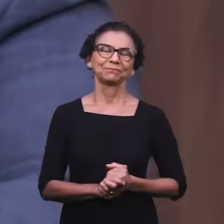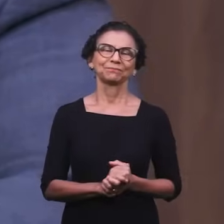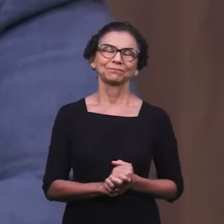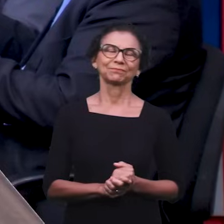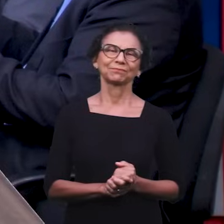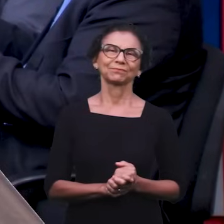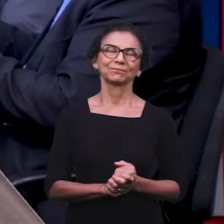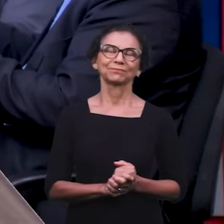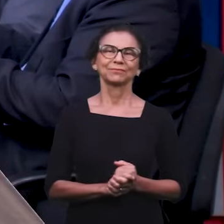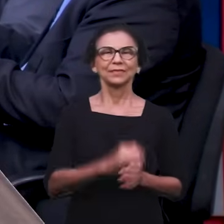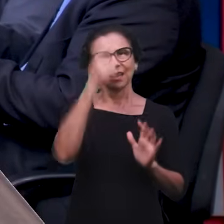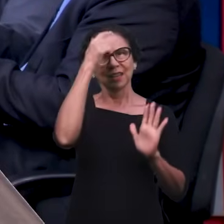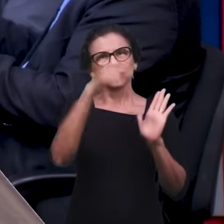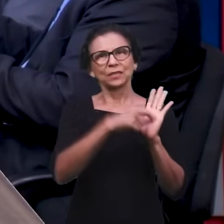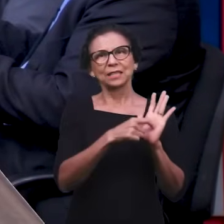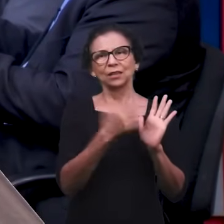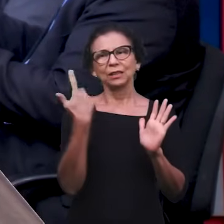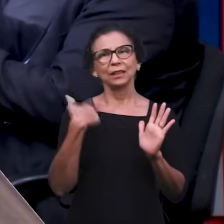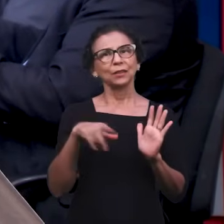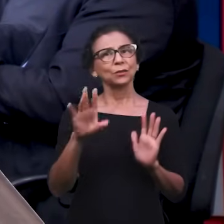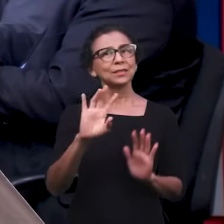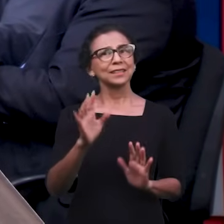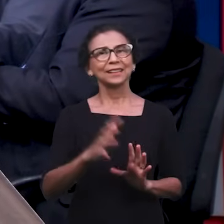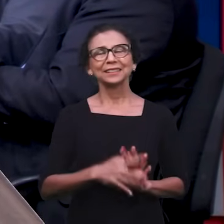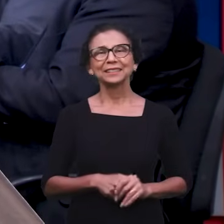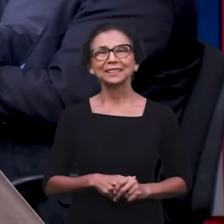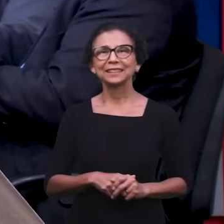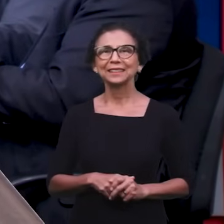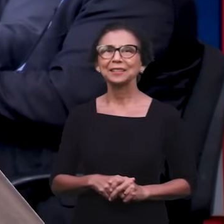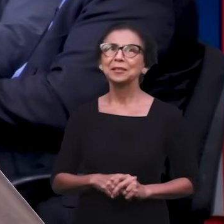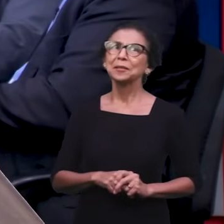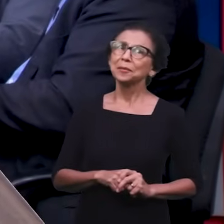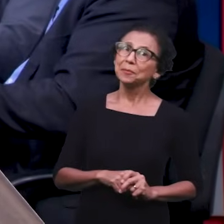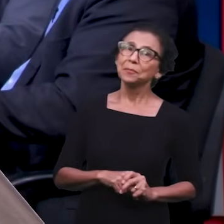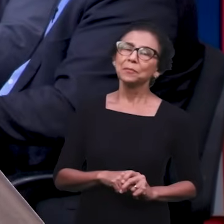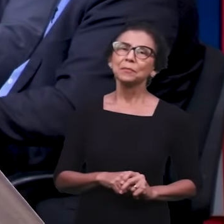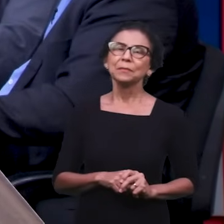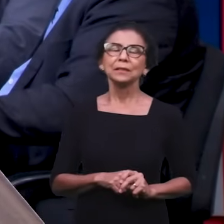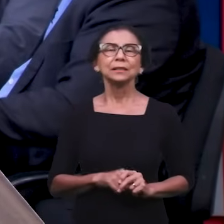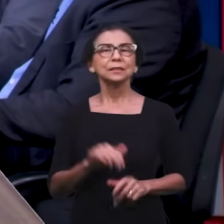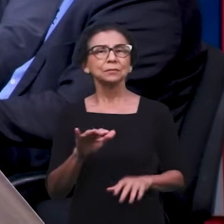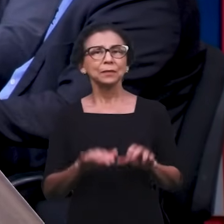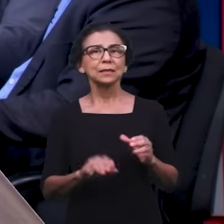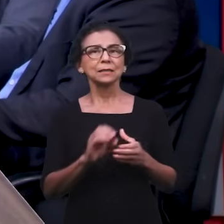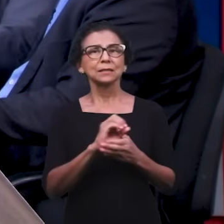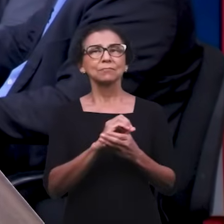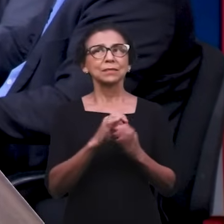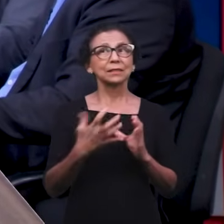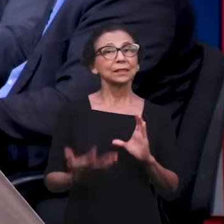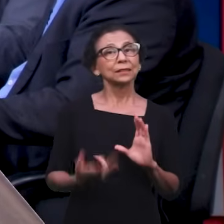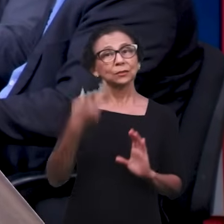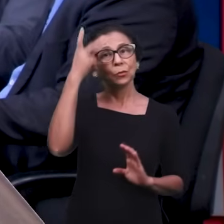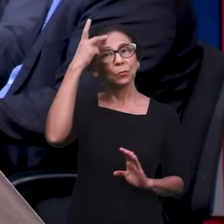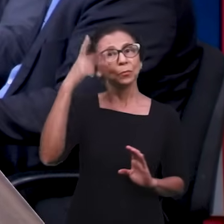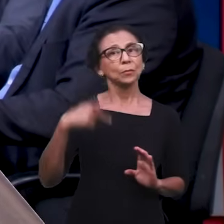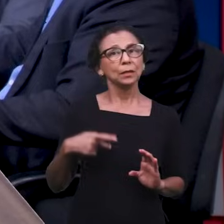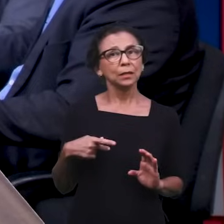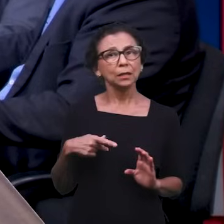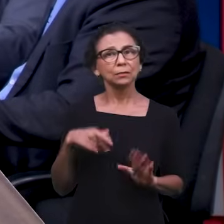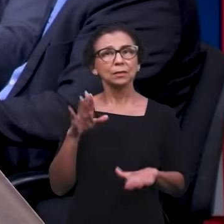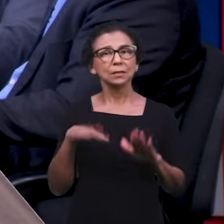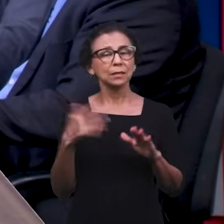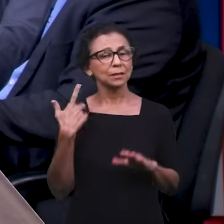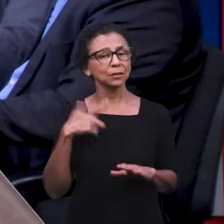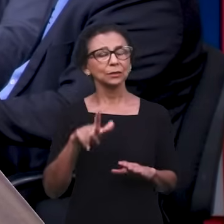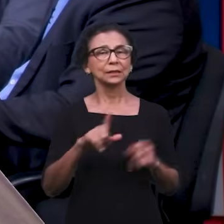é uma característica muito humana, muitas vezes dá certo. Dá. Né? Não quer dizer que todas as vezes vai dar certo, mas muitas vezes dá certo. Sim.